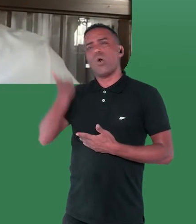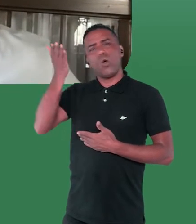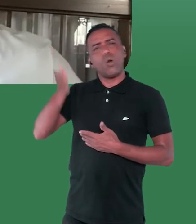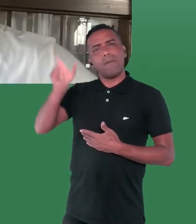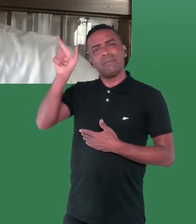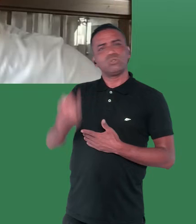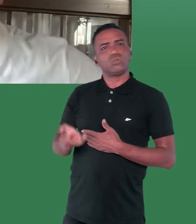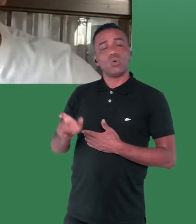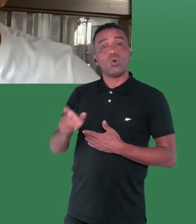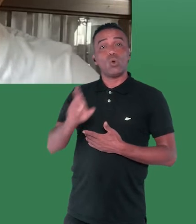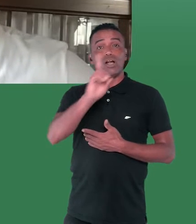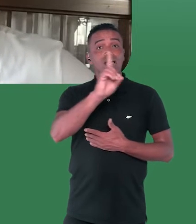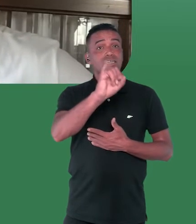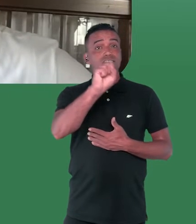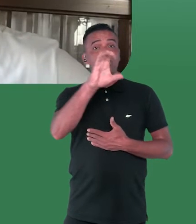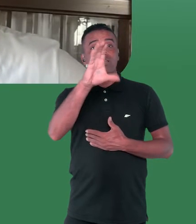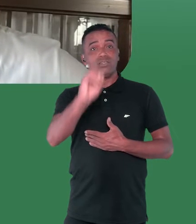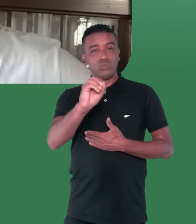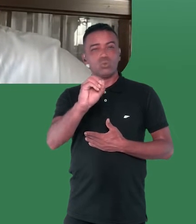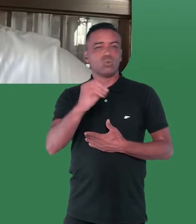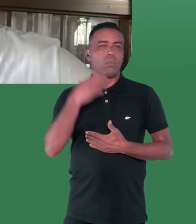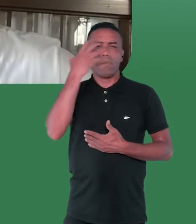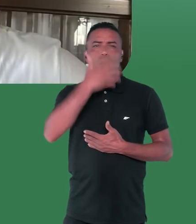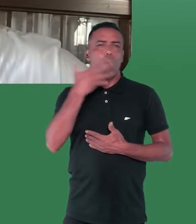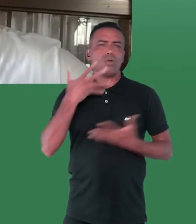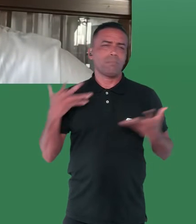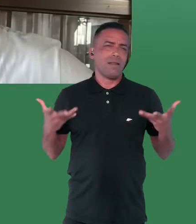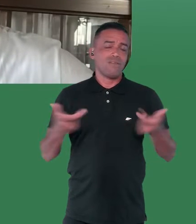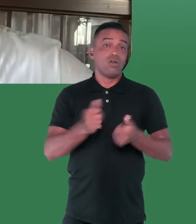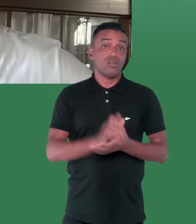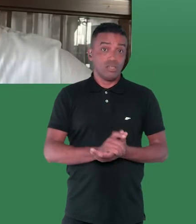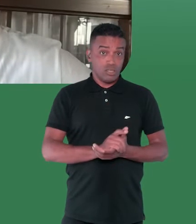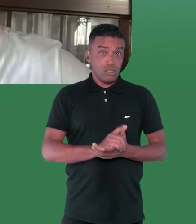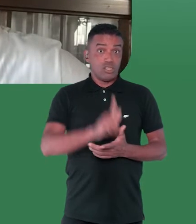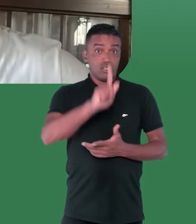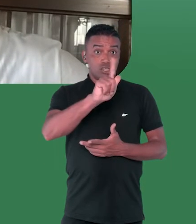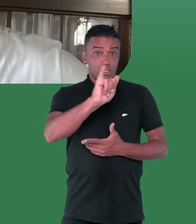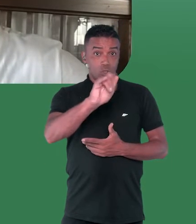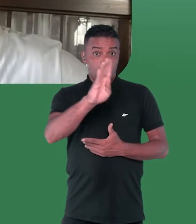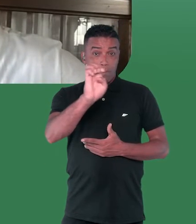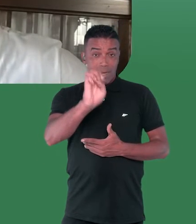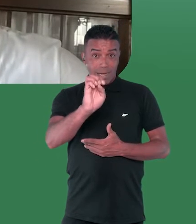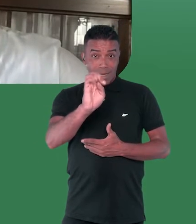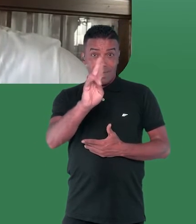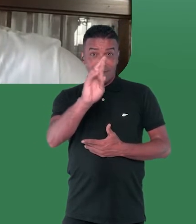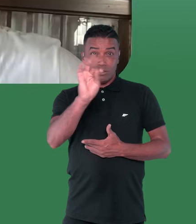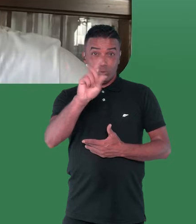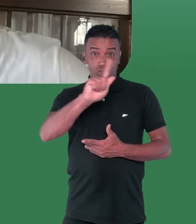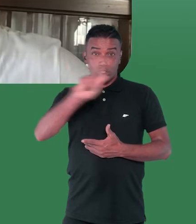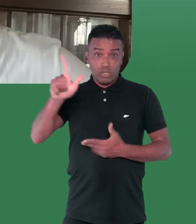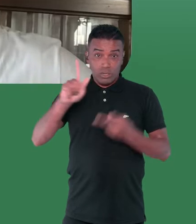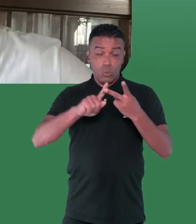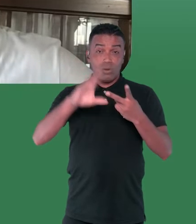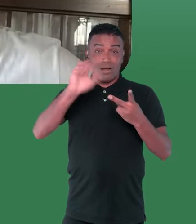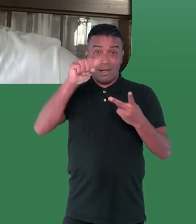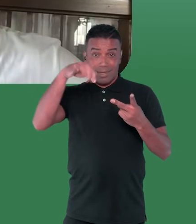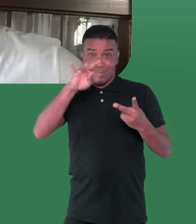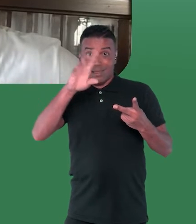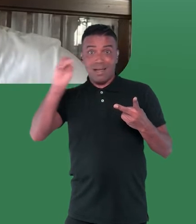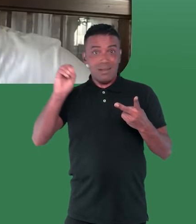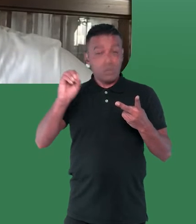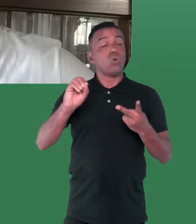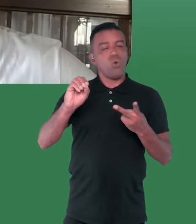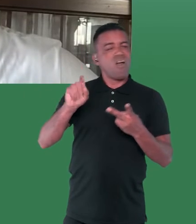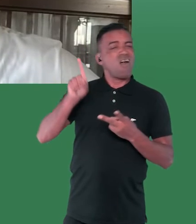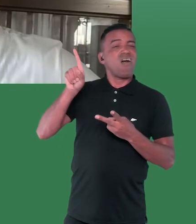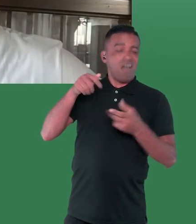coitadinho, ele fez um disco assim maravilhoso. Se for Gilberto Gil, Caetano Veloso, é aqui. Se não for, manda lá para o Palacete Dantas, que lá é que o governo